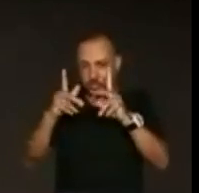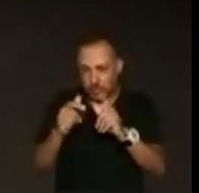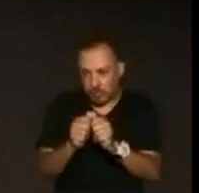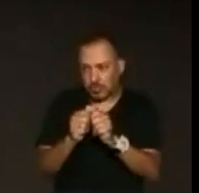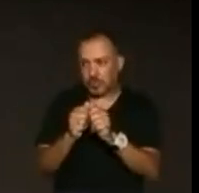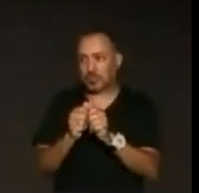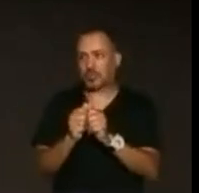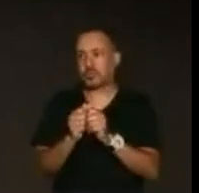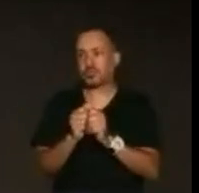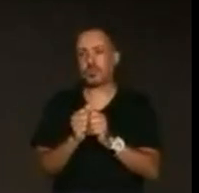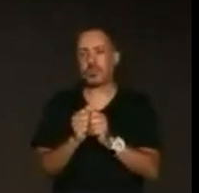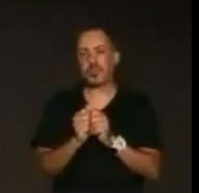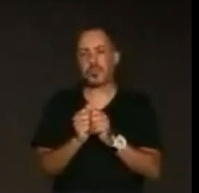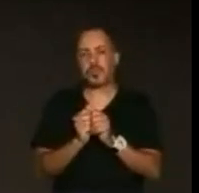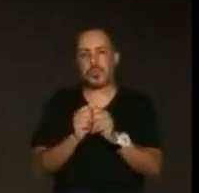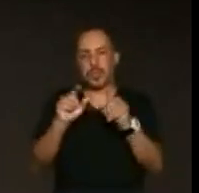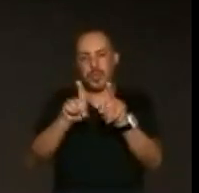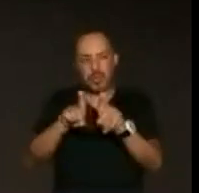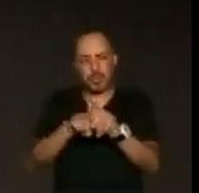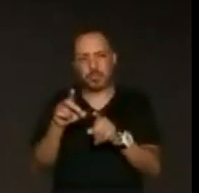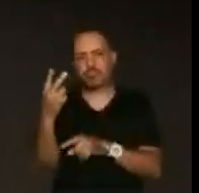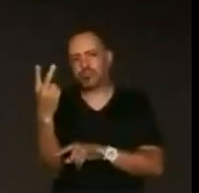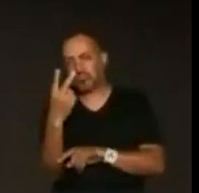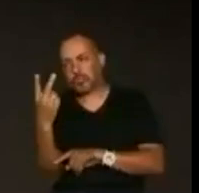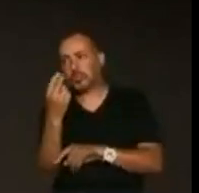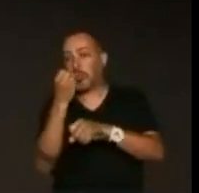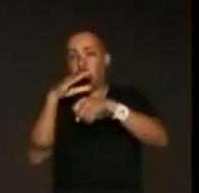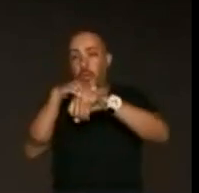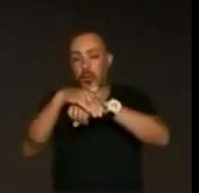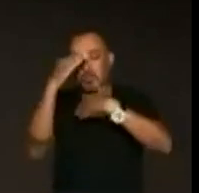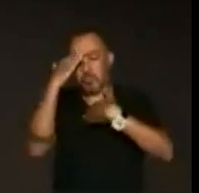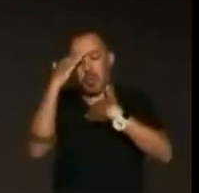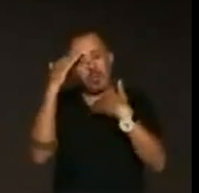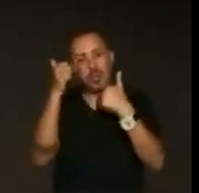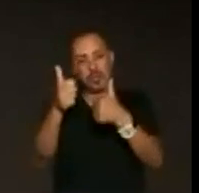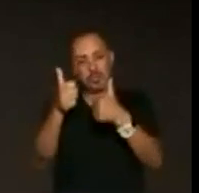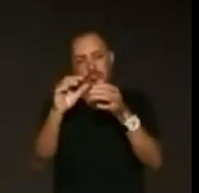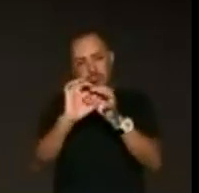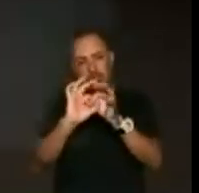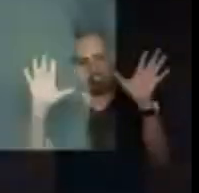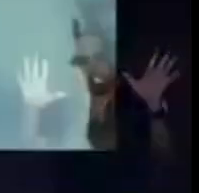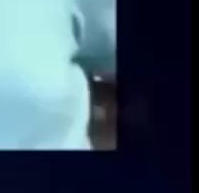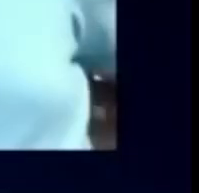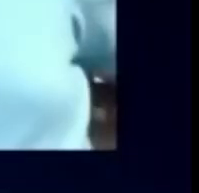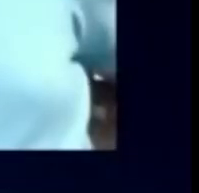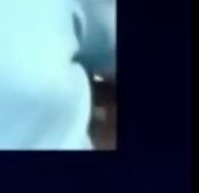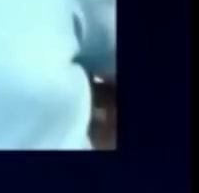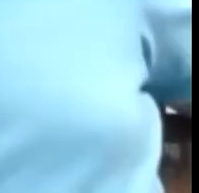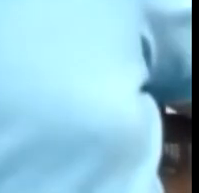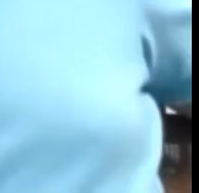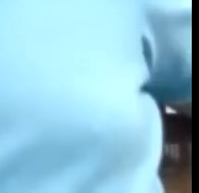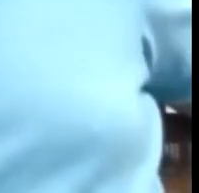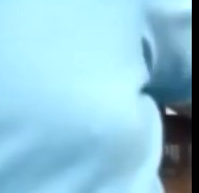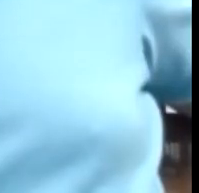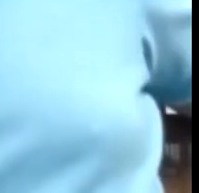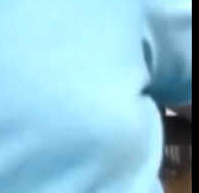vai ouvindo também aqui o Tony e o Rodrigo. Boa noite, obrigado por estarem com a gente e agora fiquem à vontade. Boa